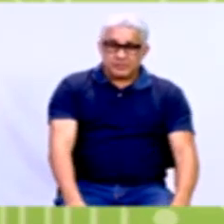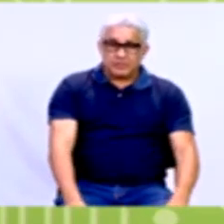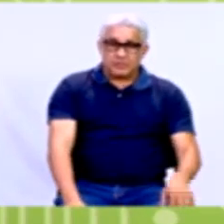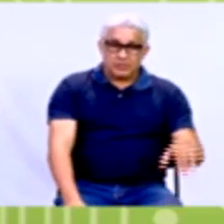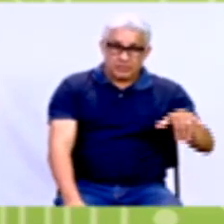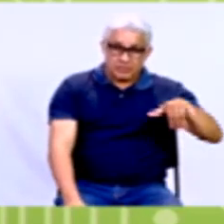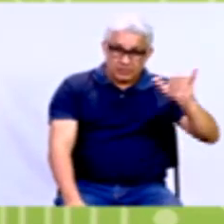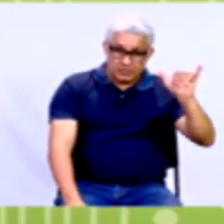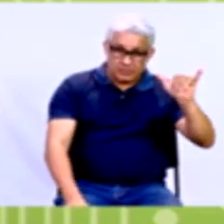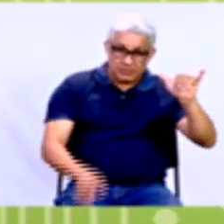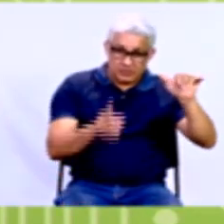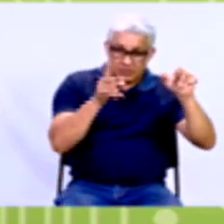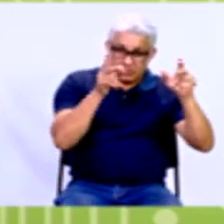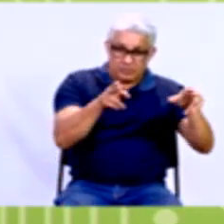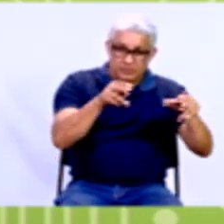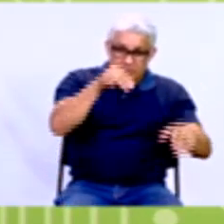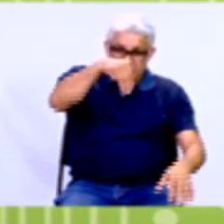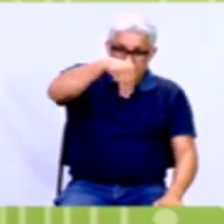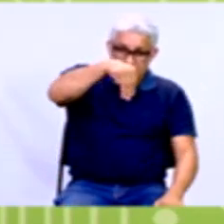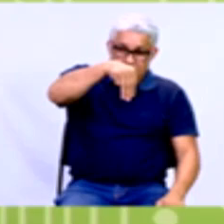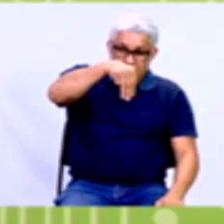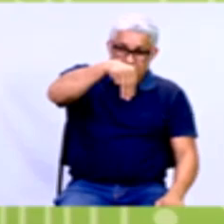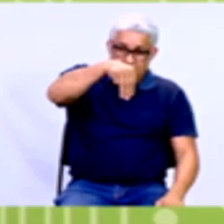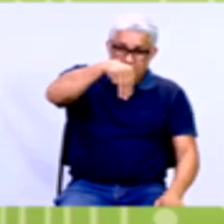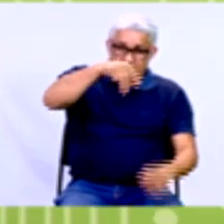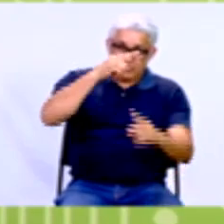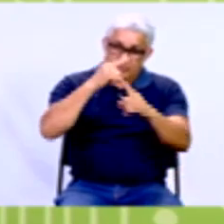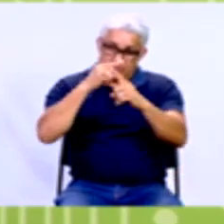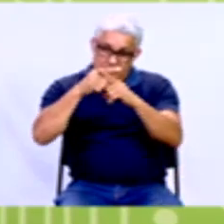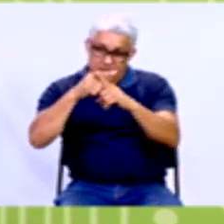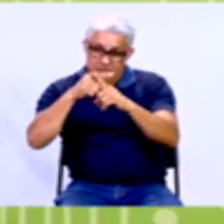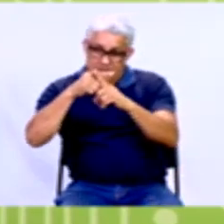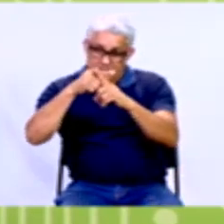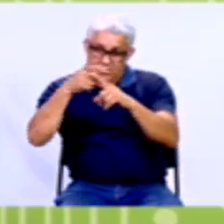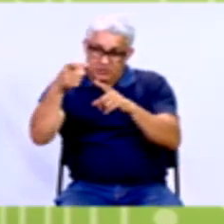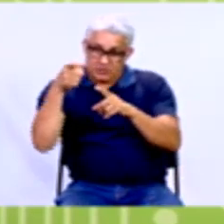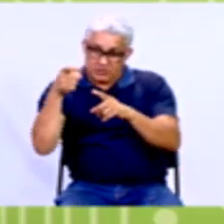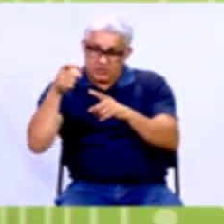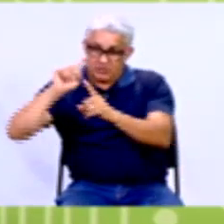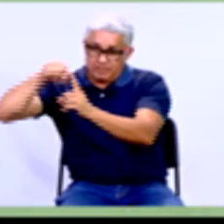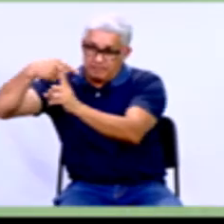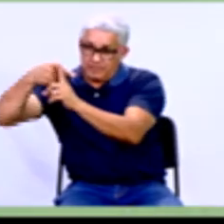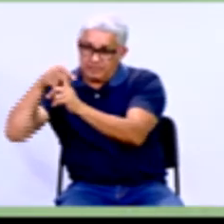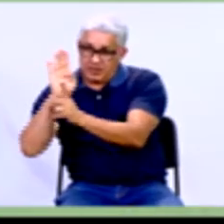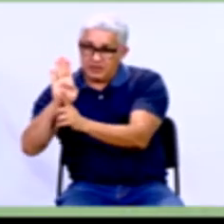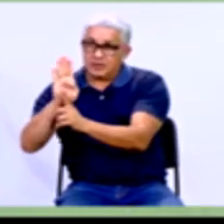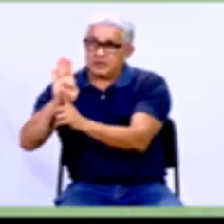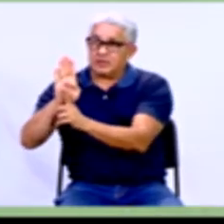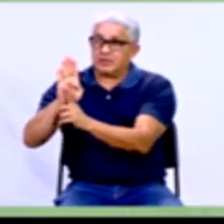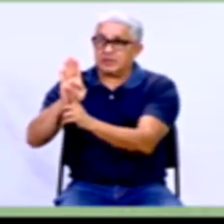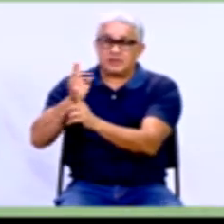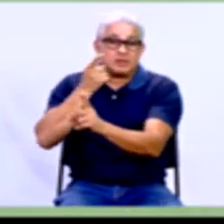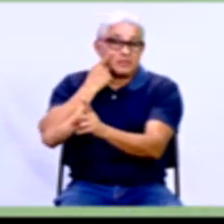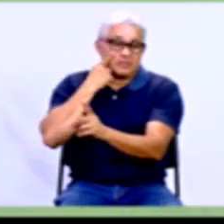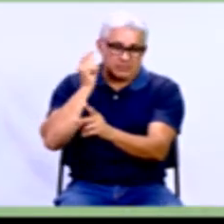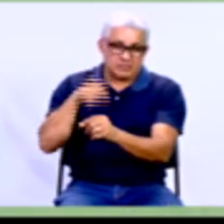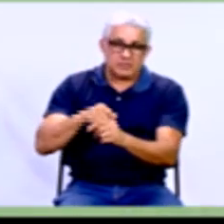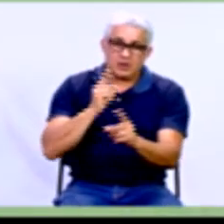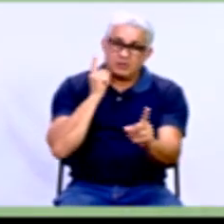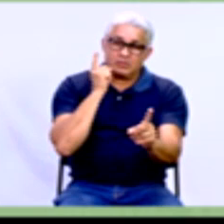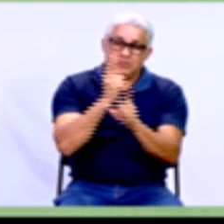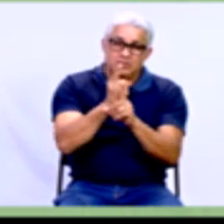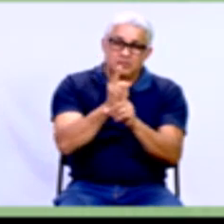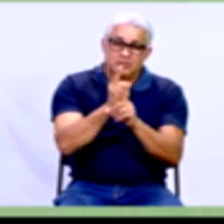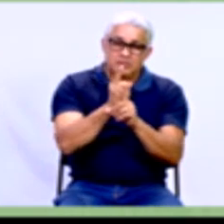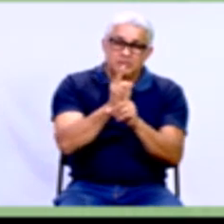Y igual a M vezes X mais B. Então, aqui, ó, vocês podem ver que aqui a gente vai encontrar o valor